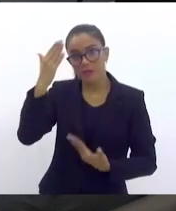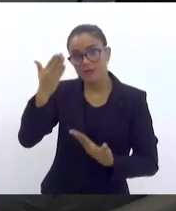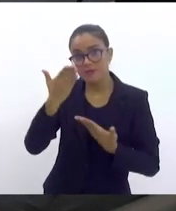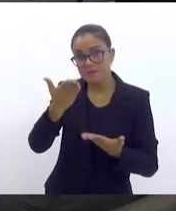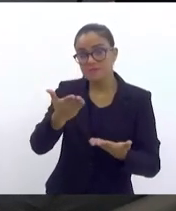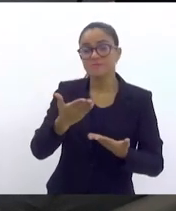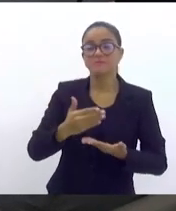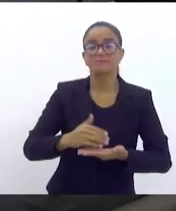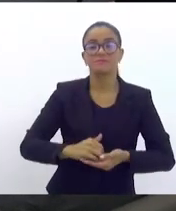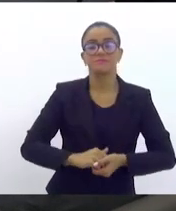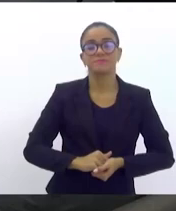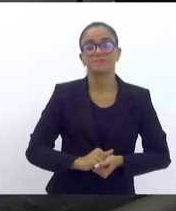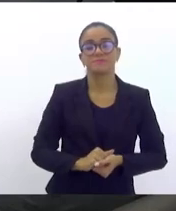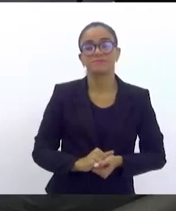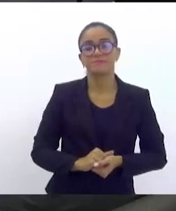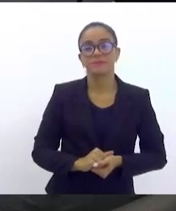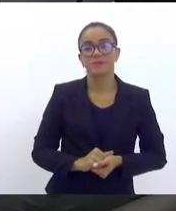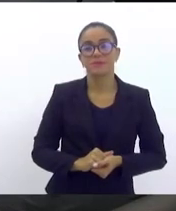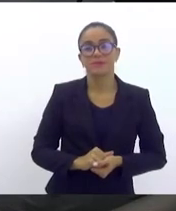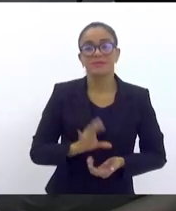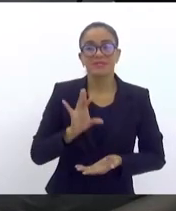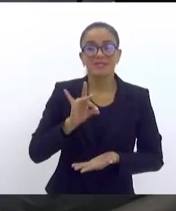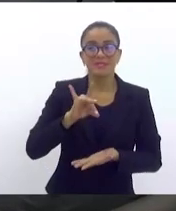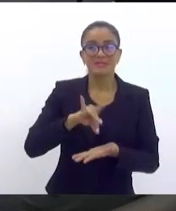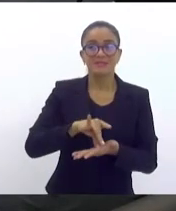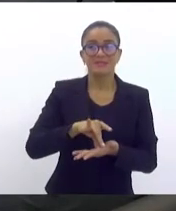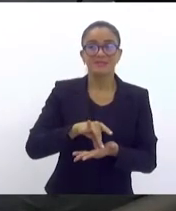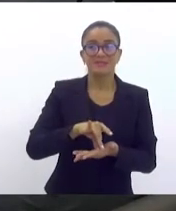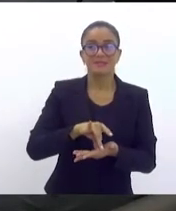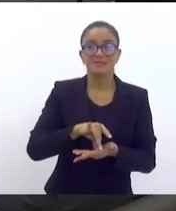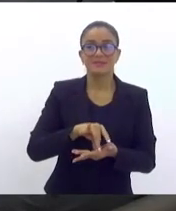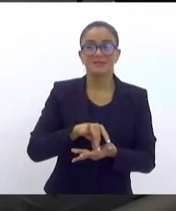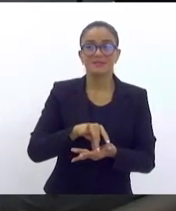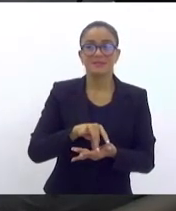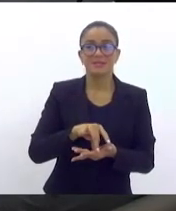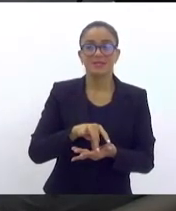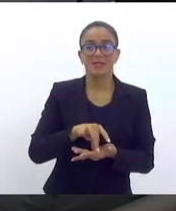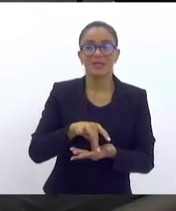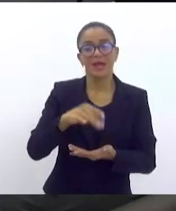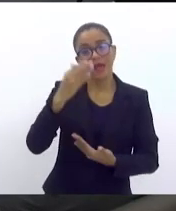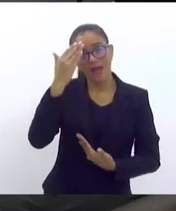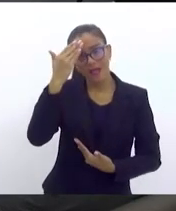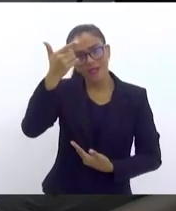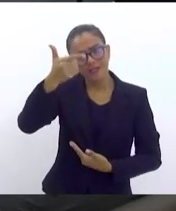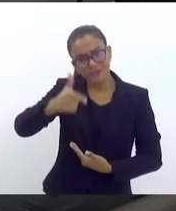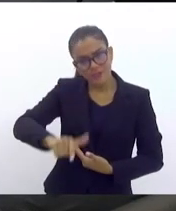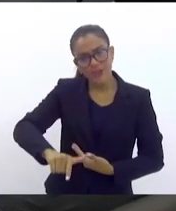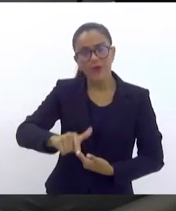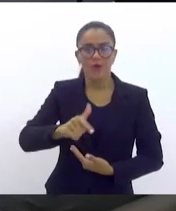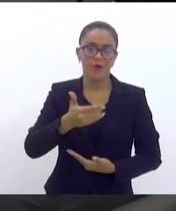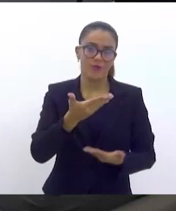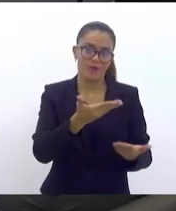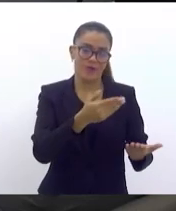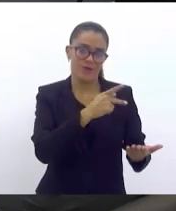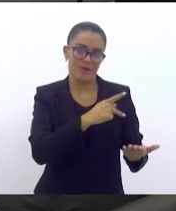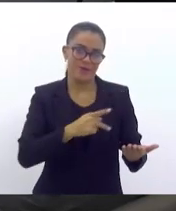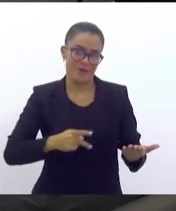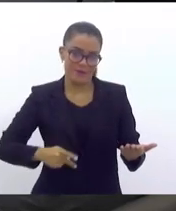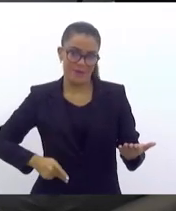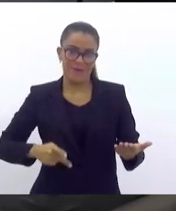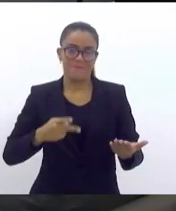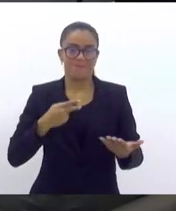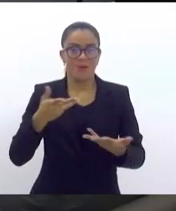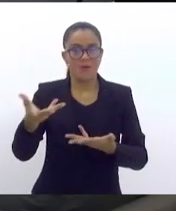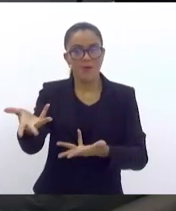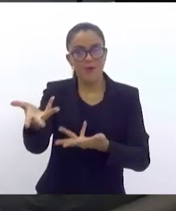e na verdade agradeço mais uma vez o excelência ter reiterado o convite